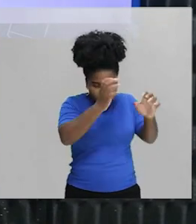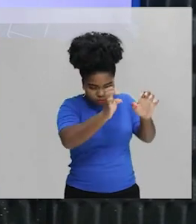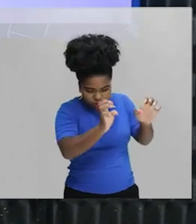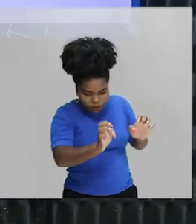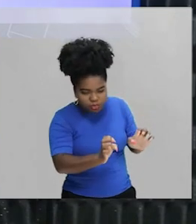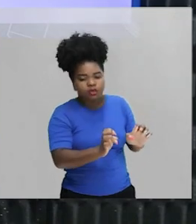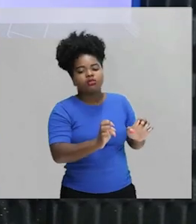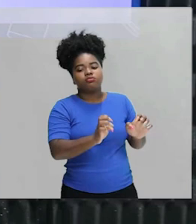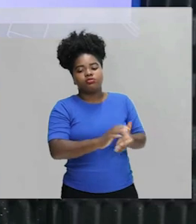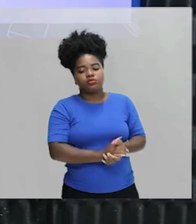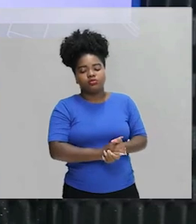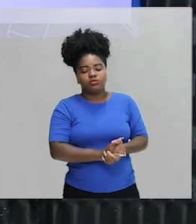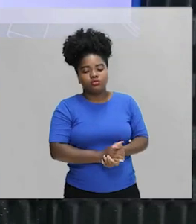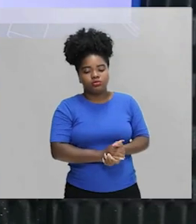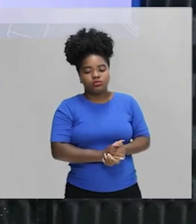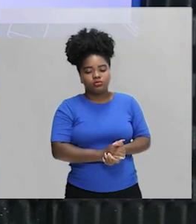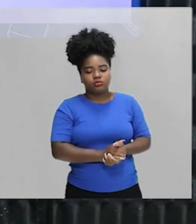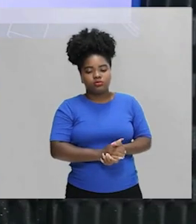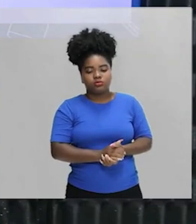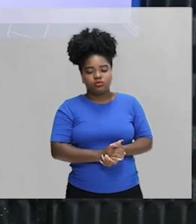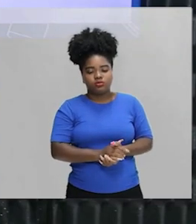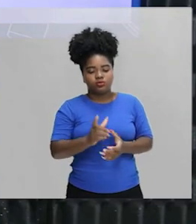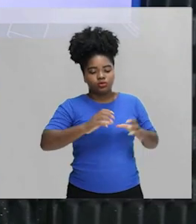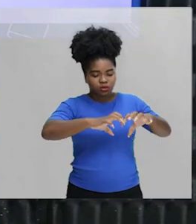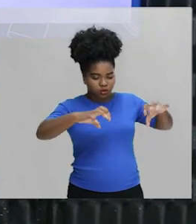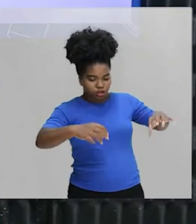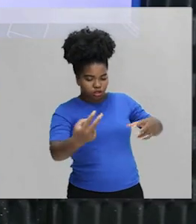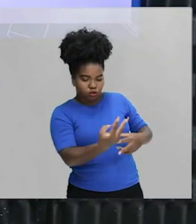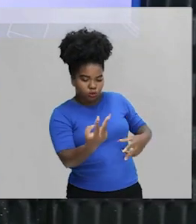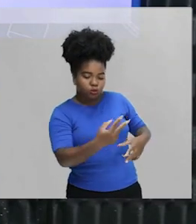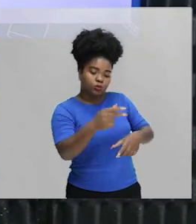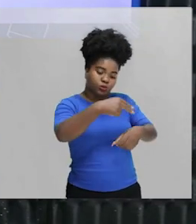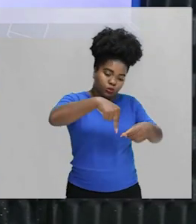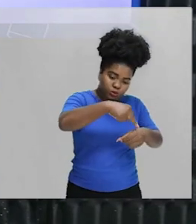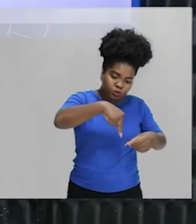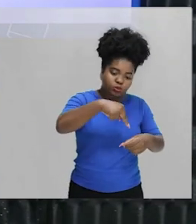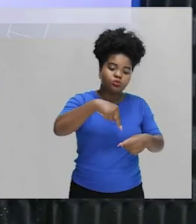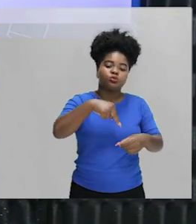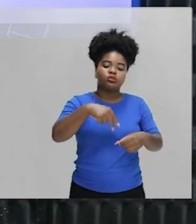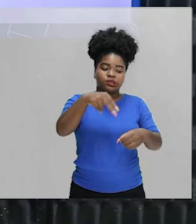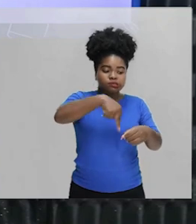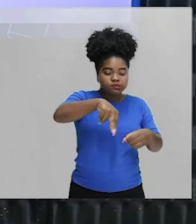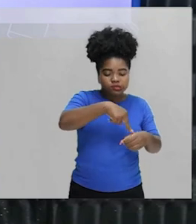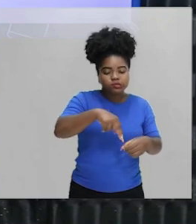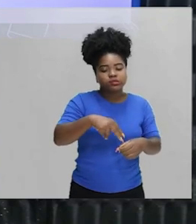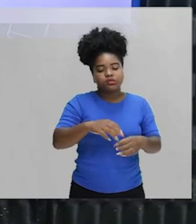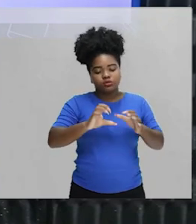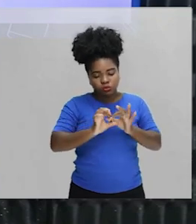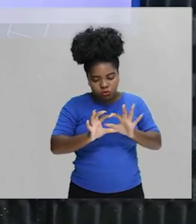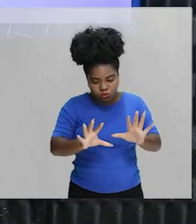justamente pelo choque aí de dois de dois núcleos de hidrogênio Eh esses núcleos Eles vão